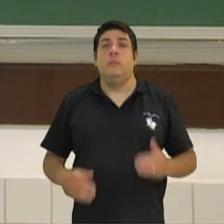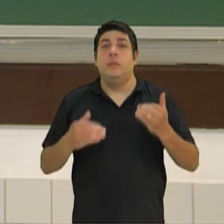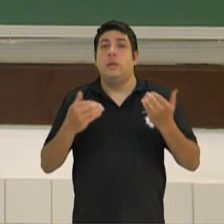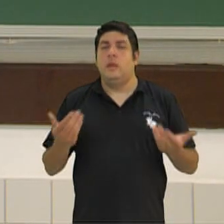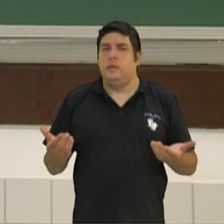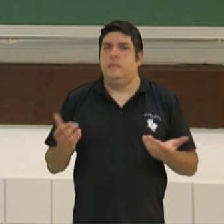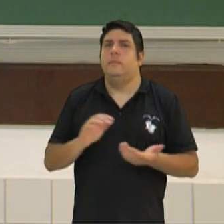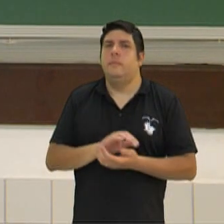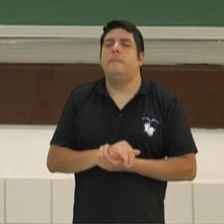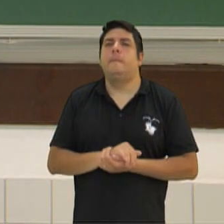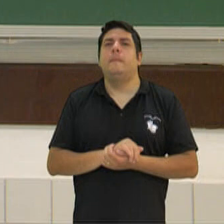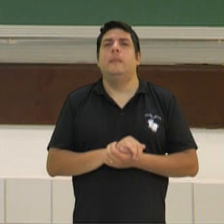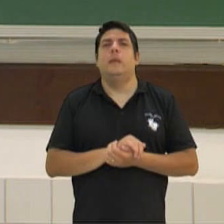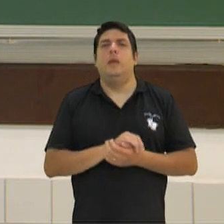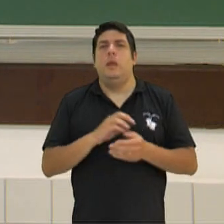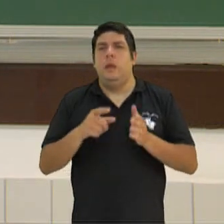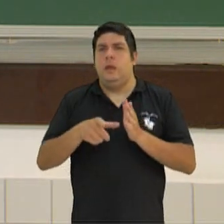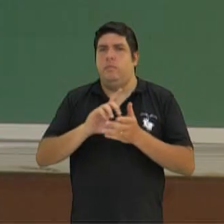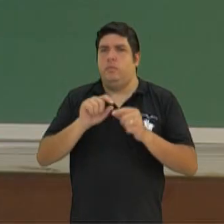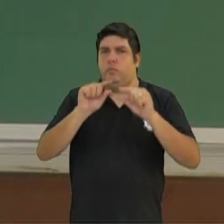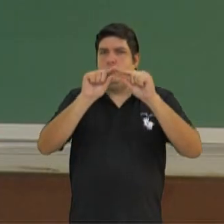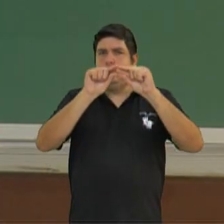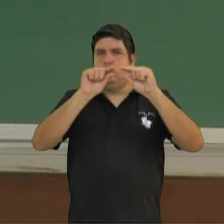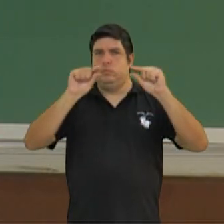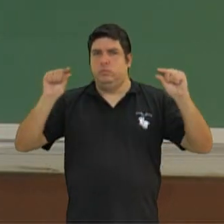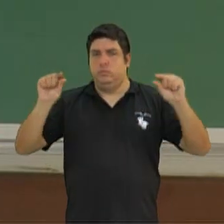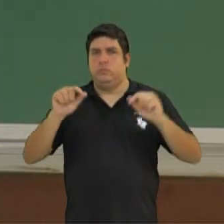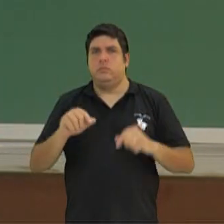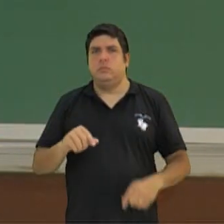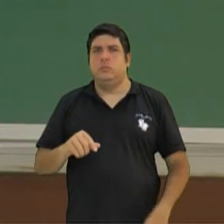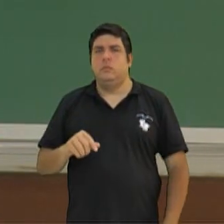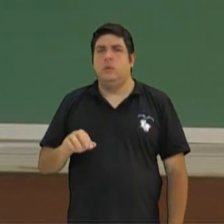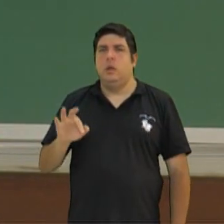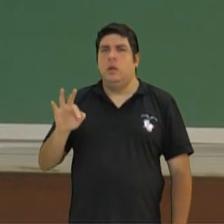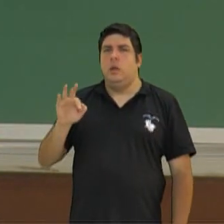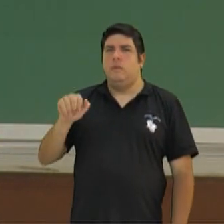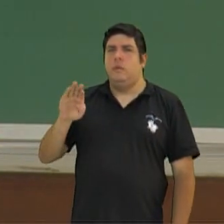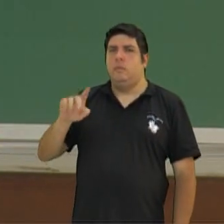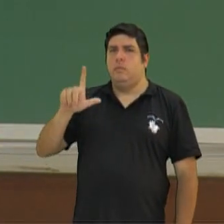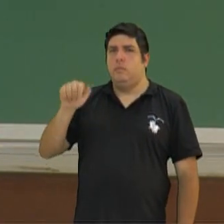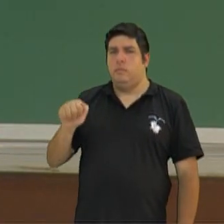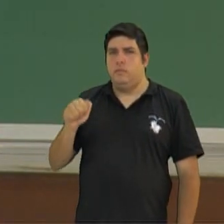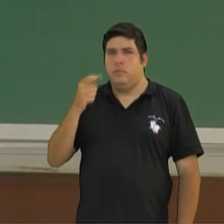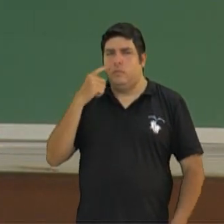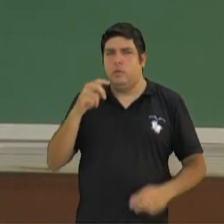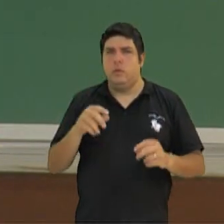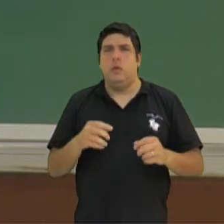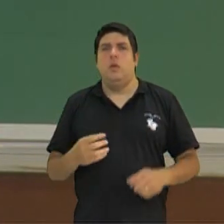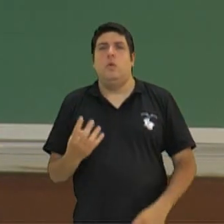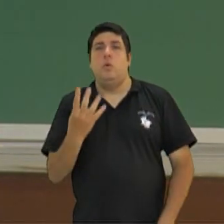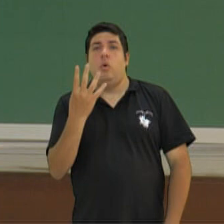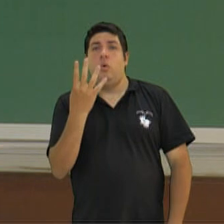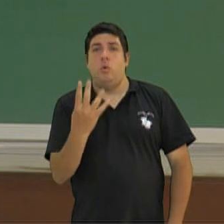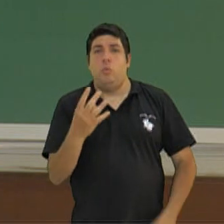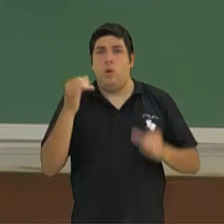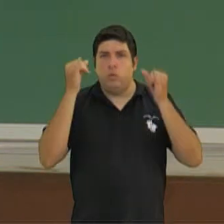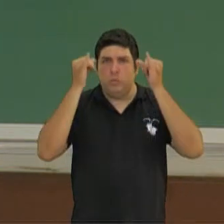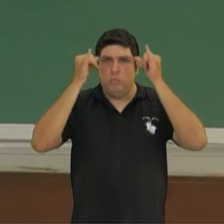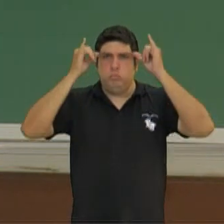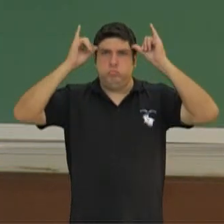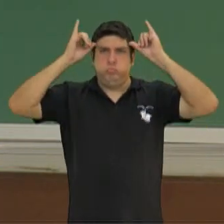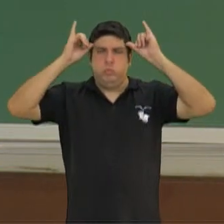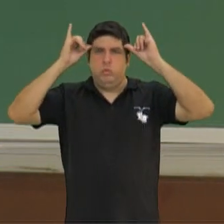Então, é o seguinte, o nosso enunciado, olha só. A fábula The Four Oxen and the Lion, né, os 4 bois,